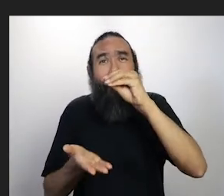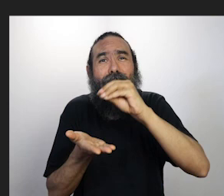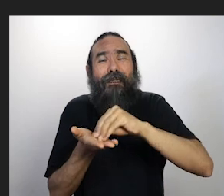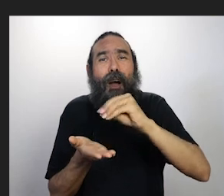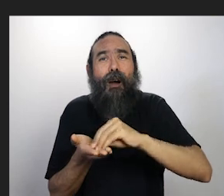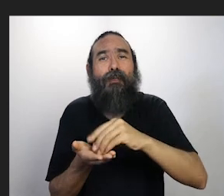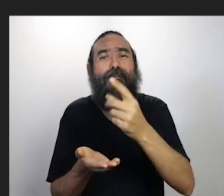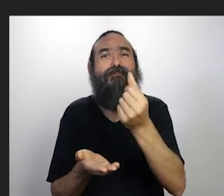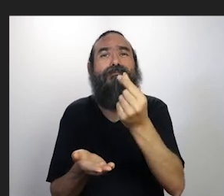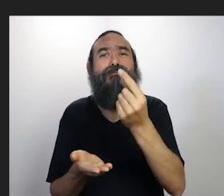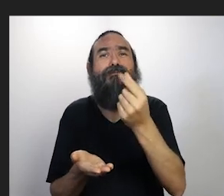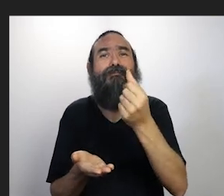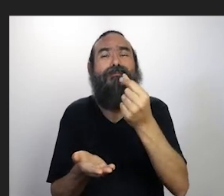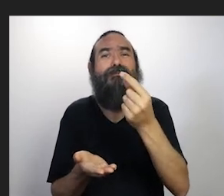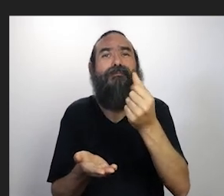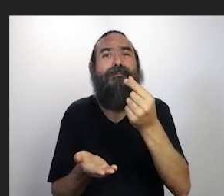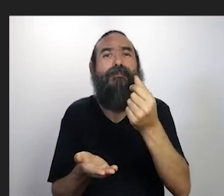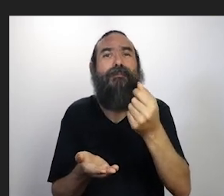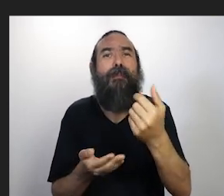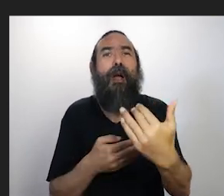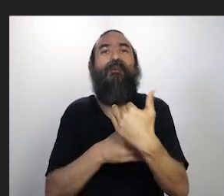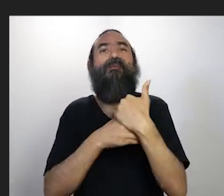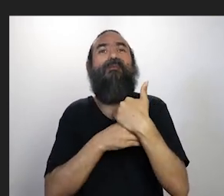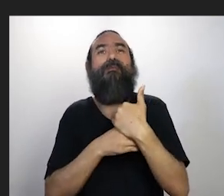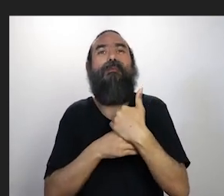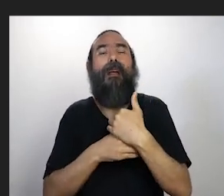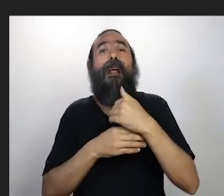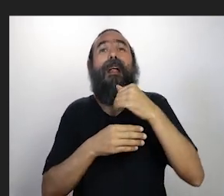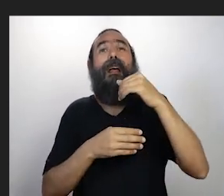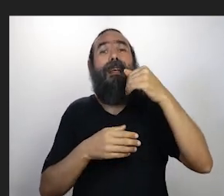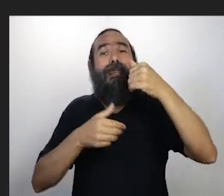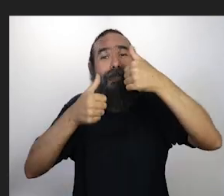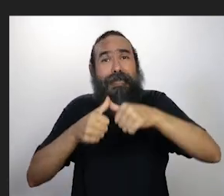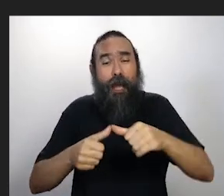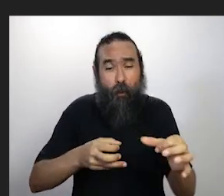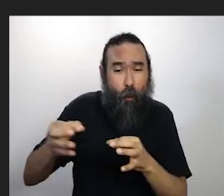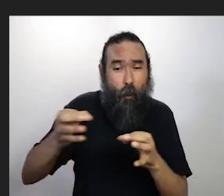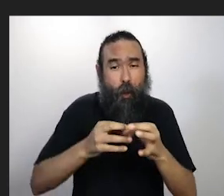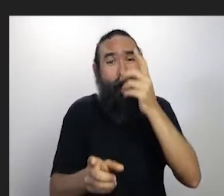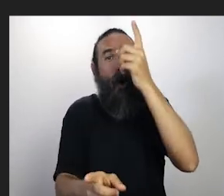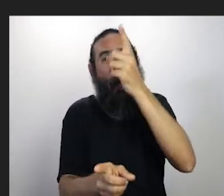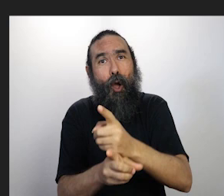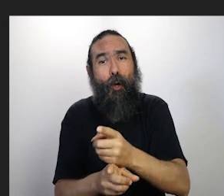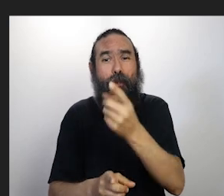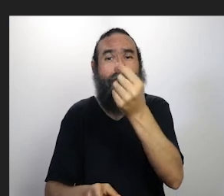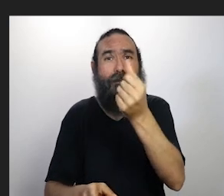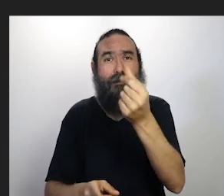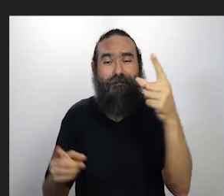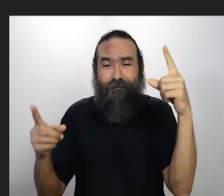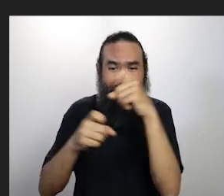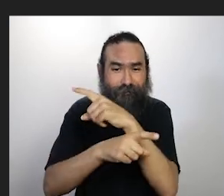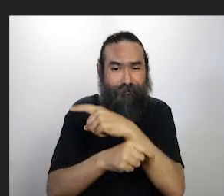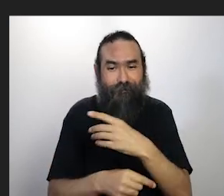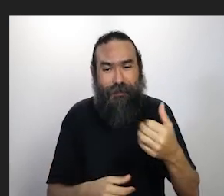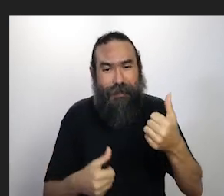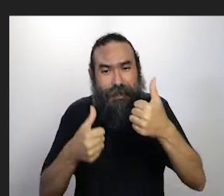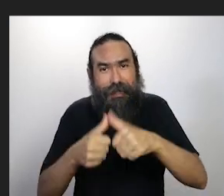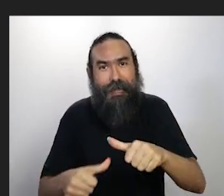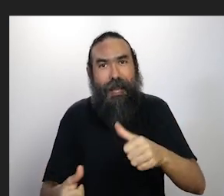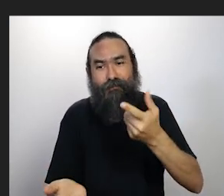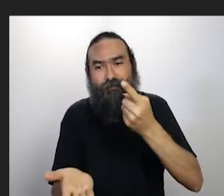cultura, né, incentivo público para a realização do encontro. Foi um momento muito de transição, onde eles estavam captando orçamento através de